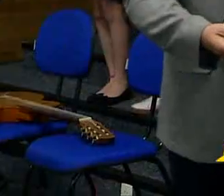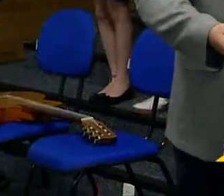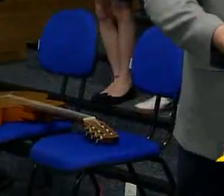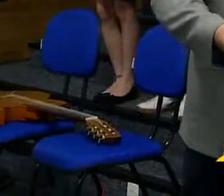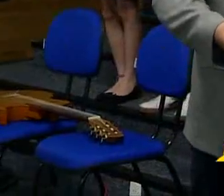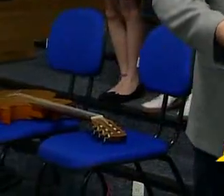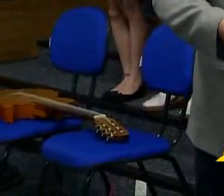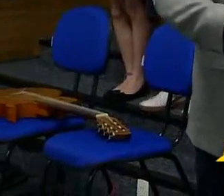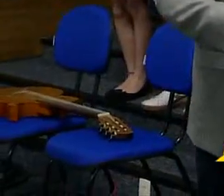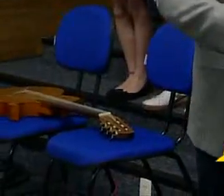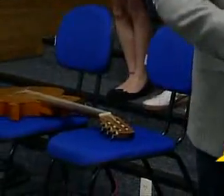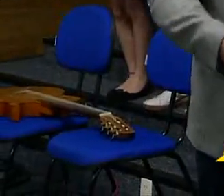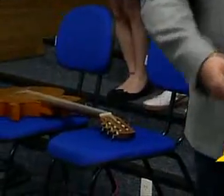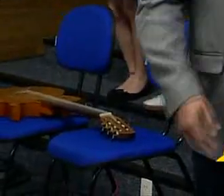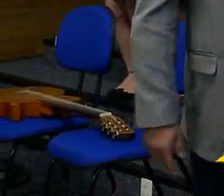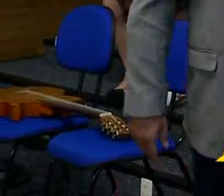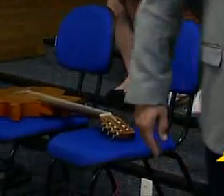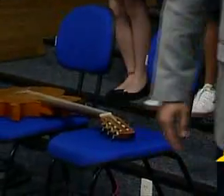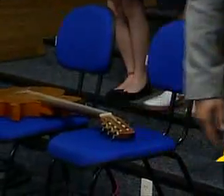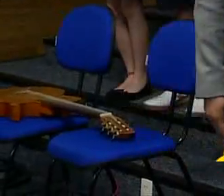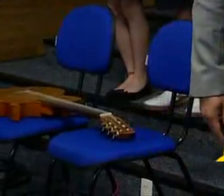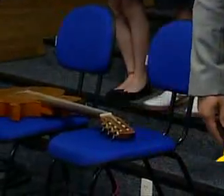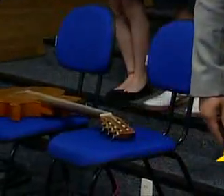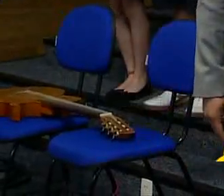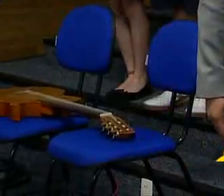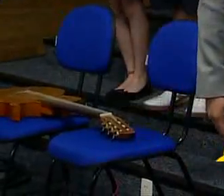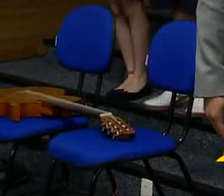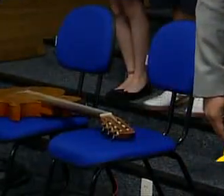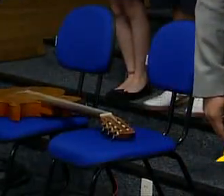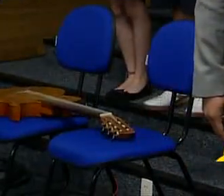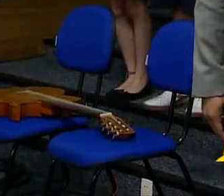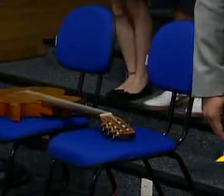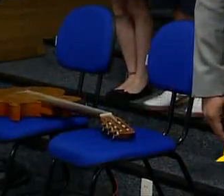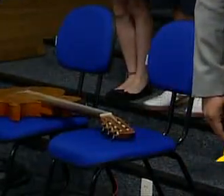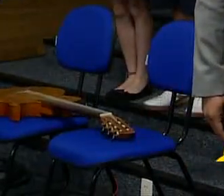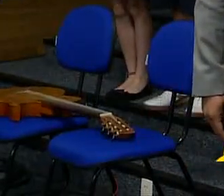Vitória Rafaela dos Santos Batista.